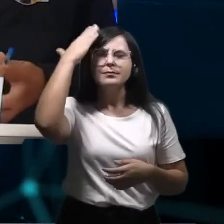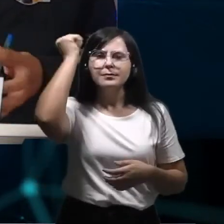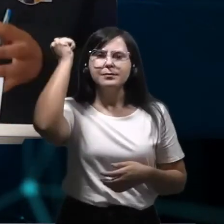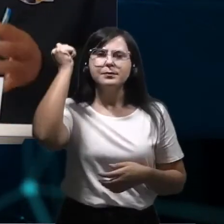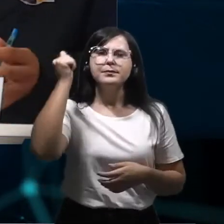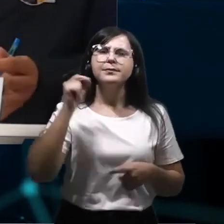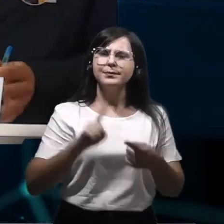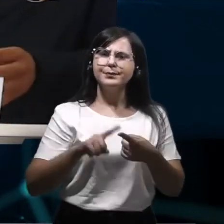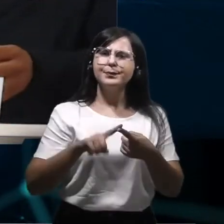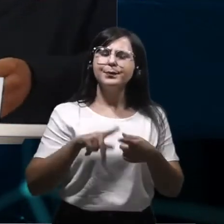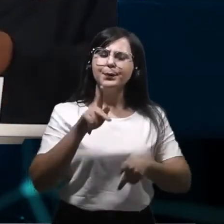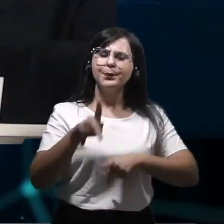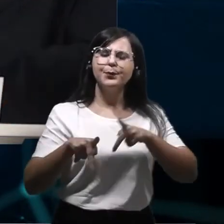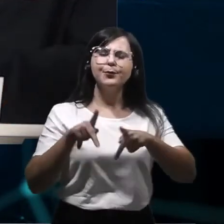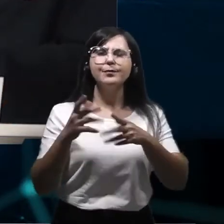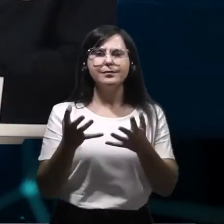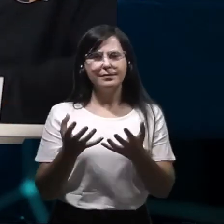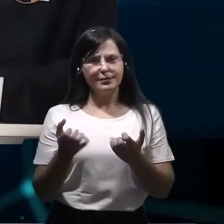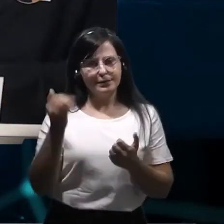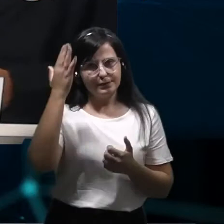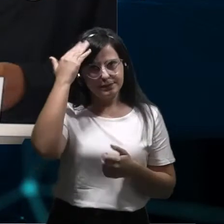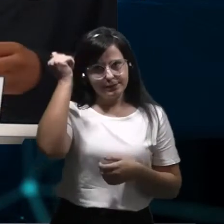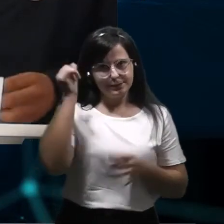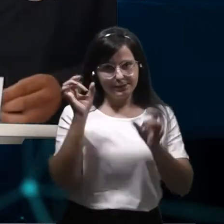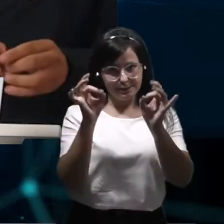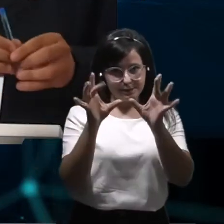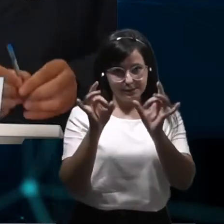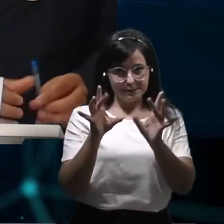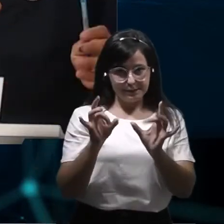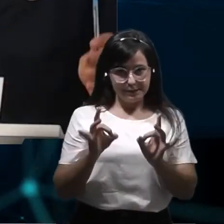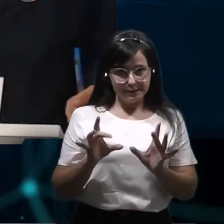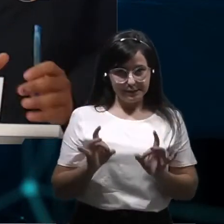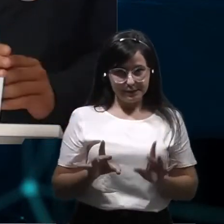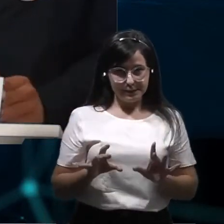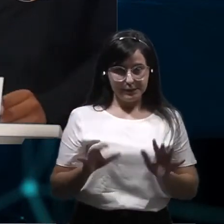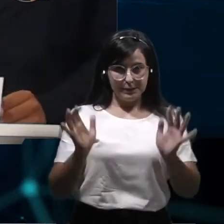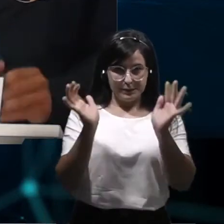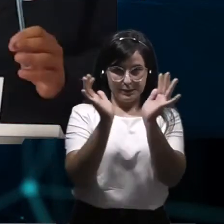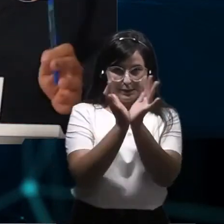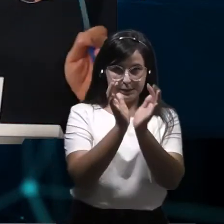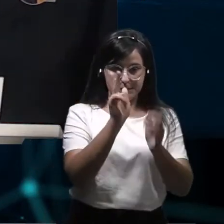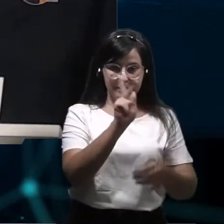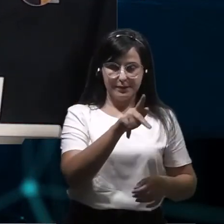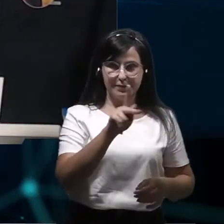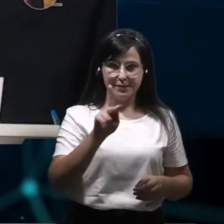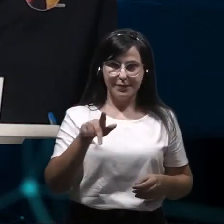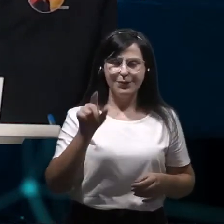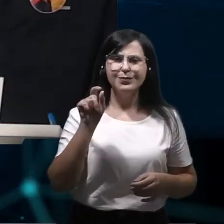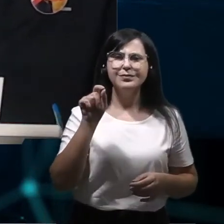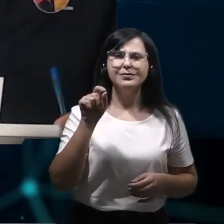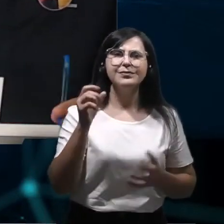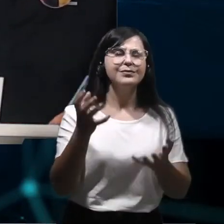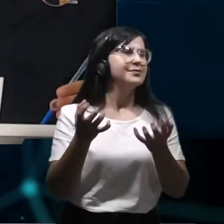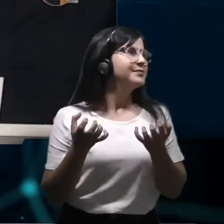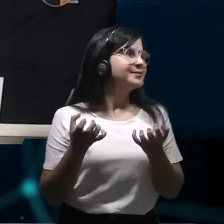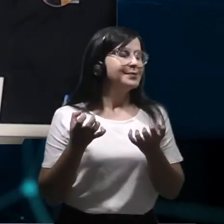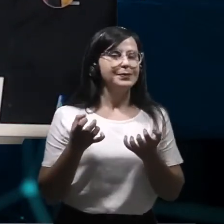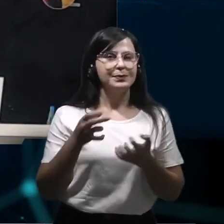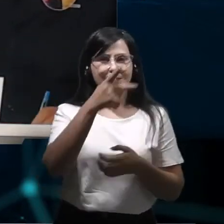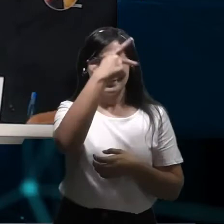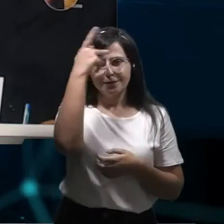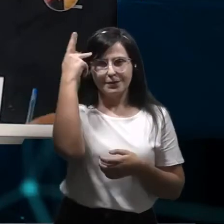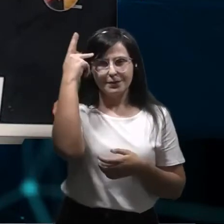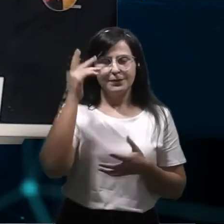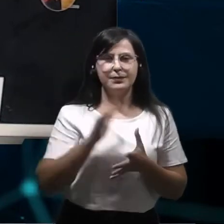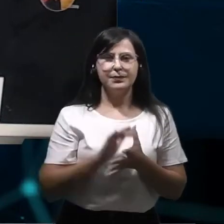a população de Brejo da Madre de Deus, e em especial, toda a classe dos professores de Brejo da Madre de Deus.